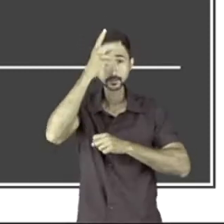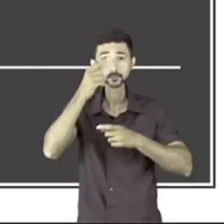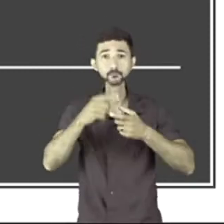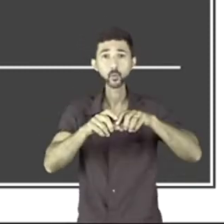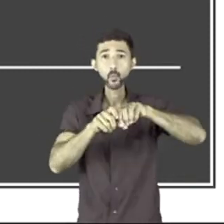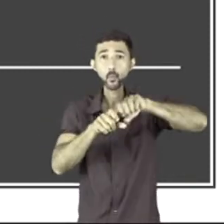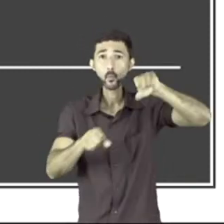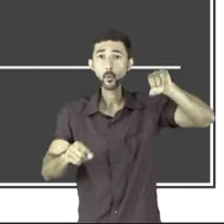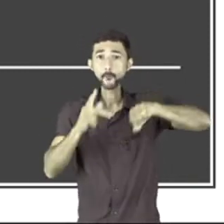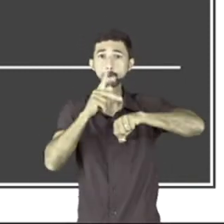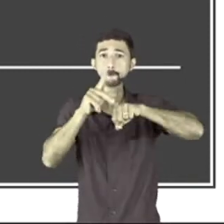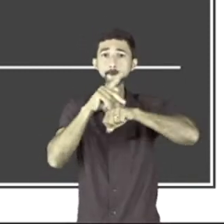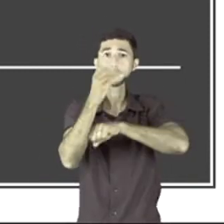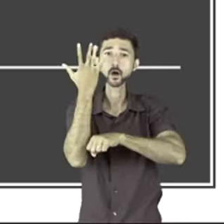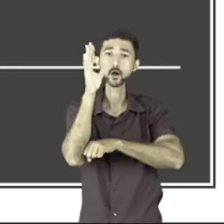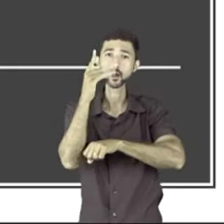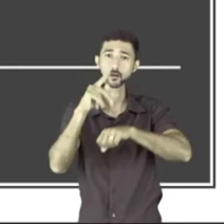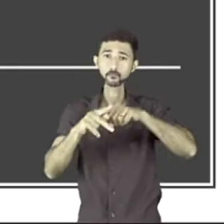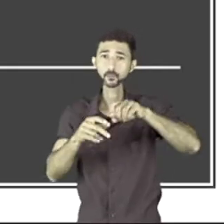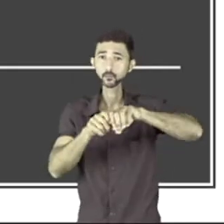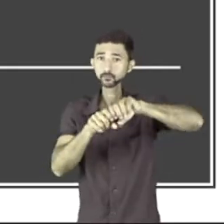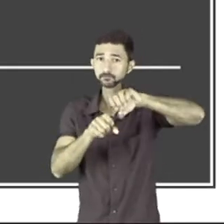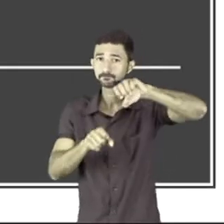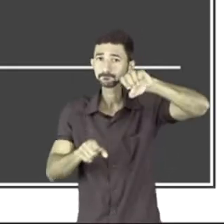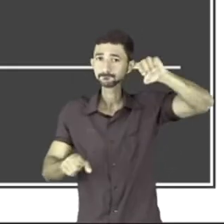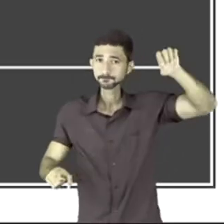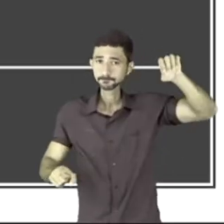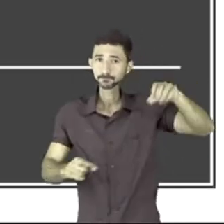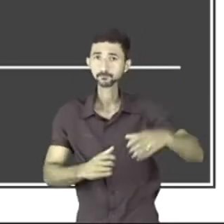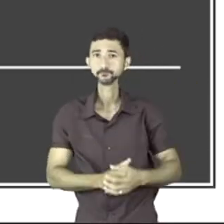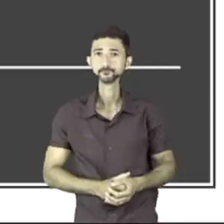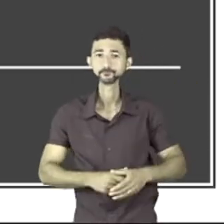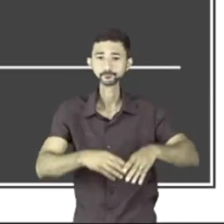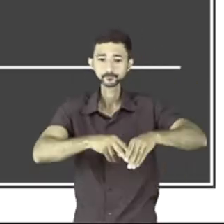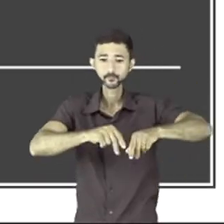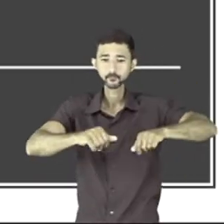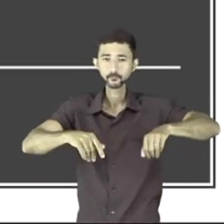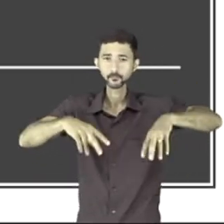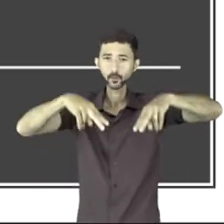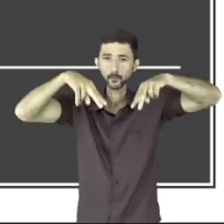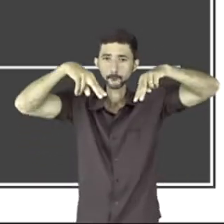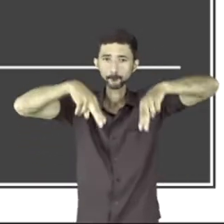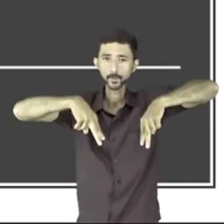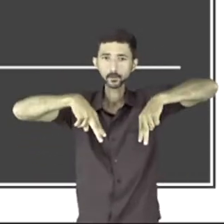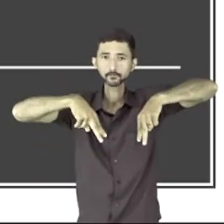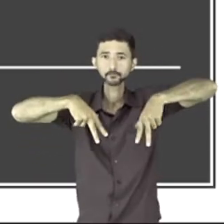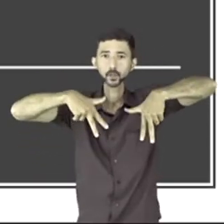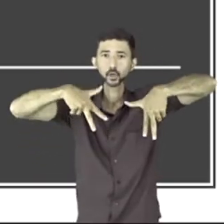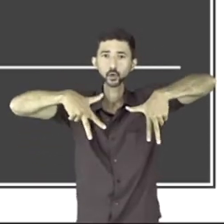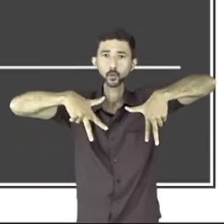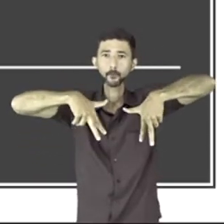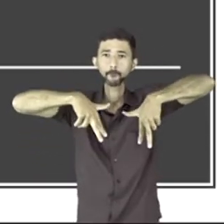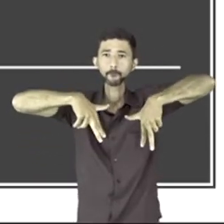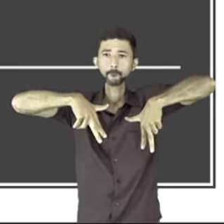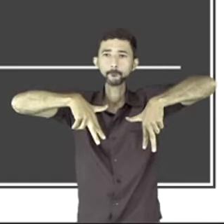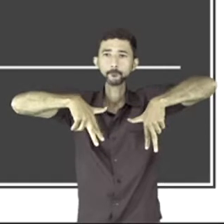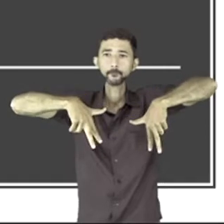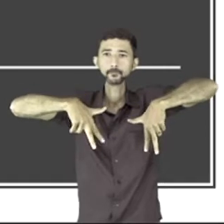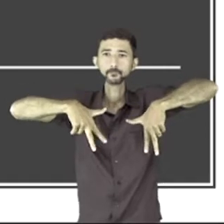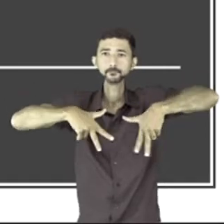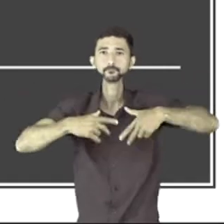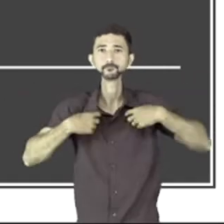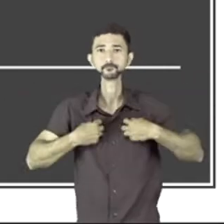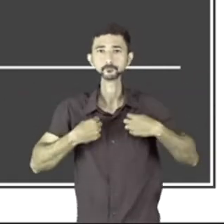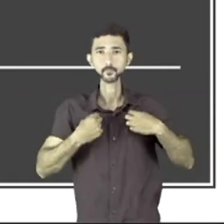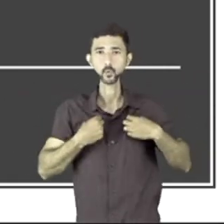utiliza bastões de madeira. Ela é praticada aí na areia. Então vocês estão vendo aí que as pessoas estão com a